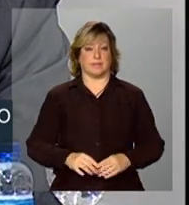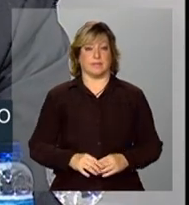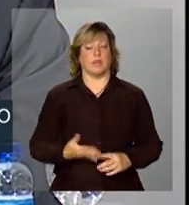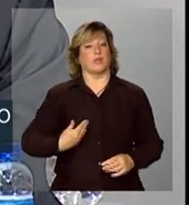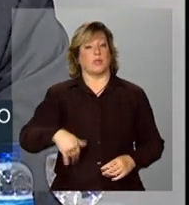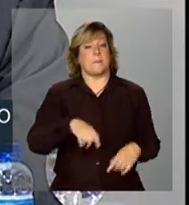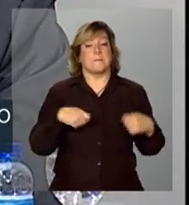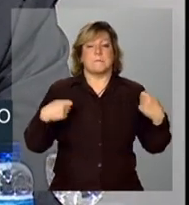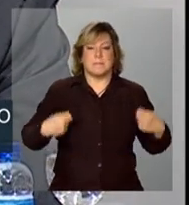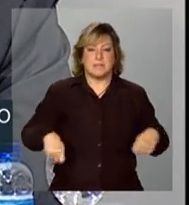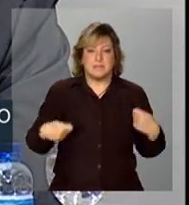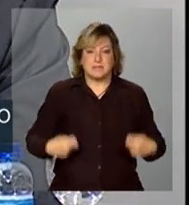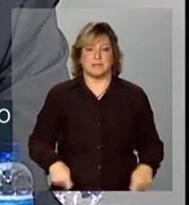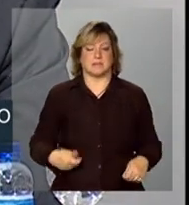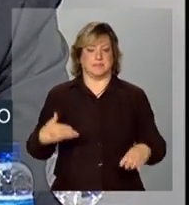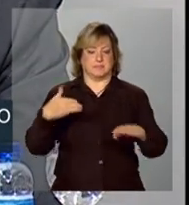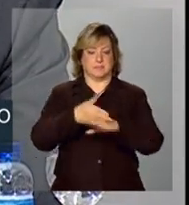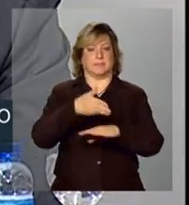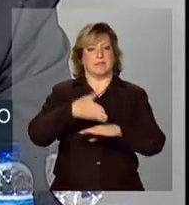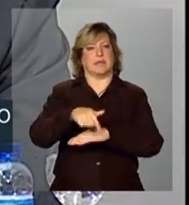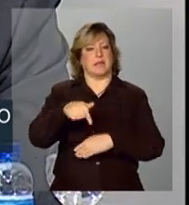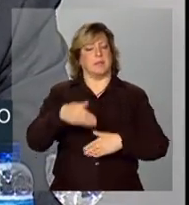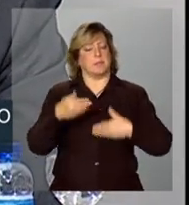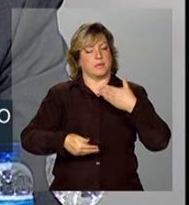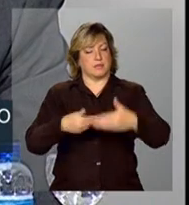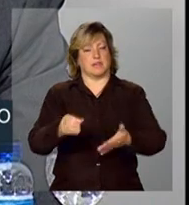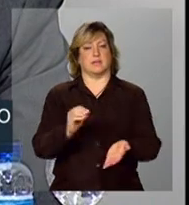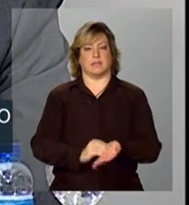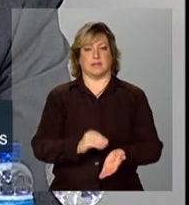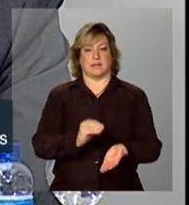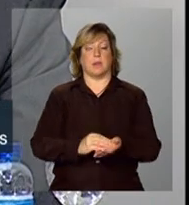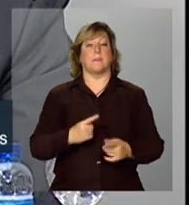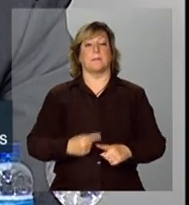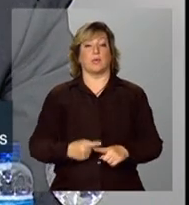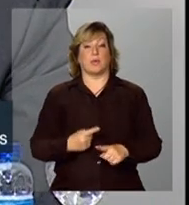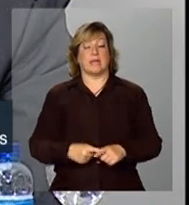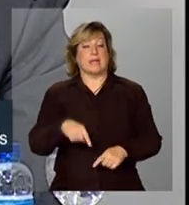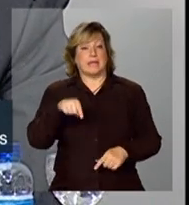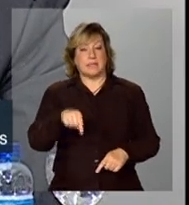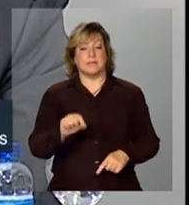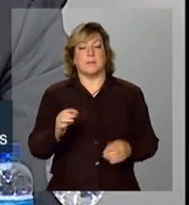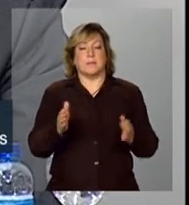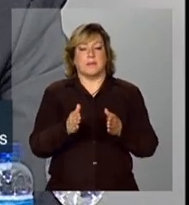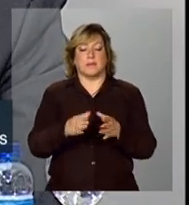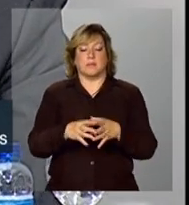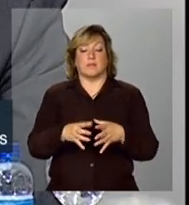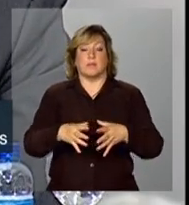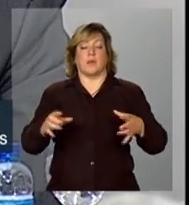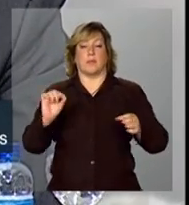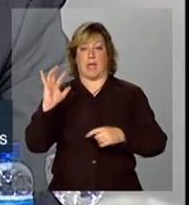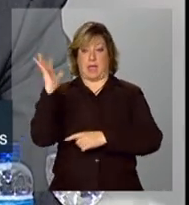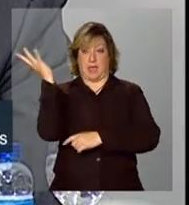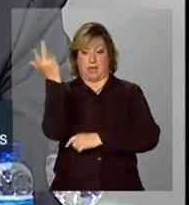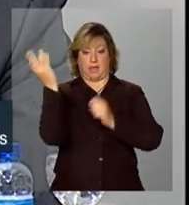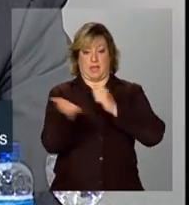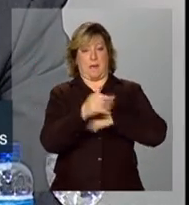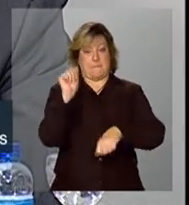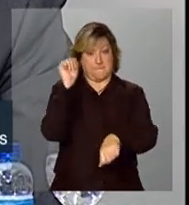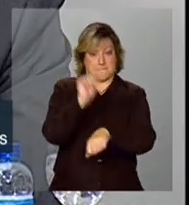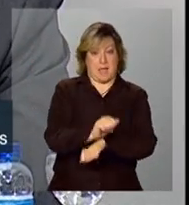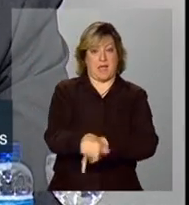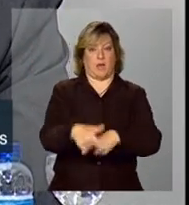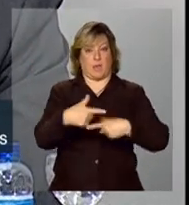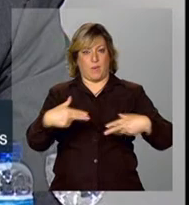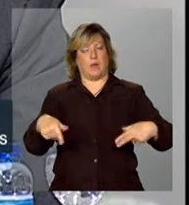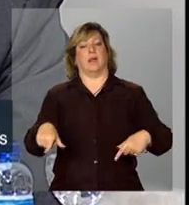nós temos que participar do processo ainda, porque esse é o pequeno aumento de desmatamento que houve no